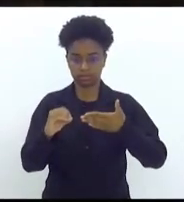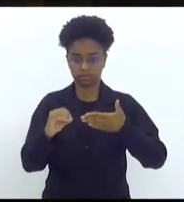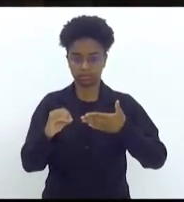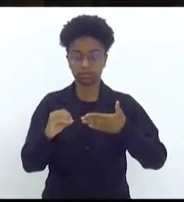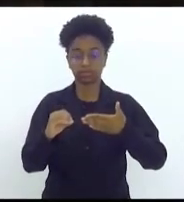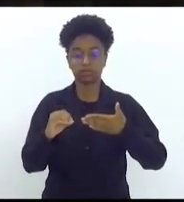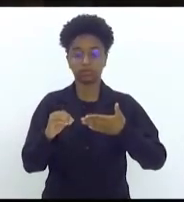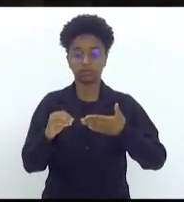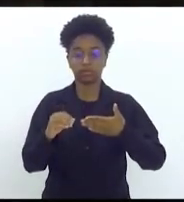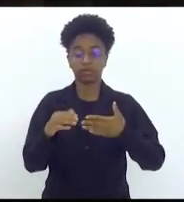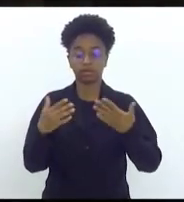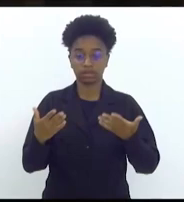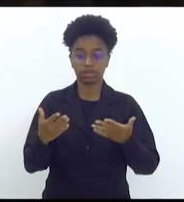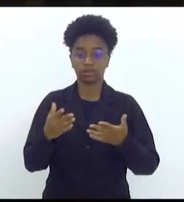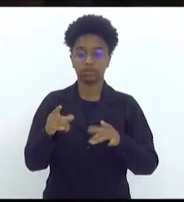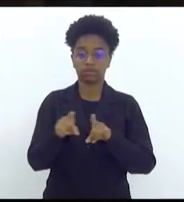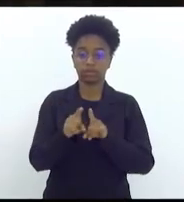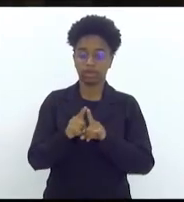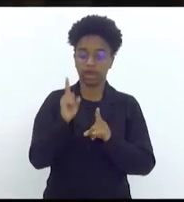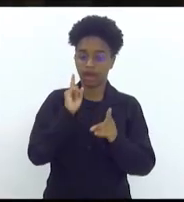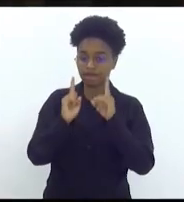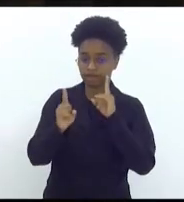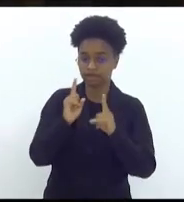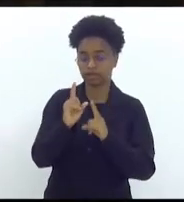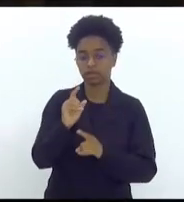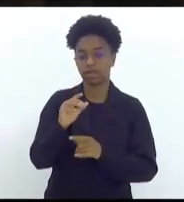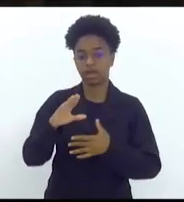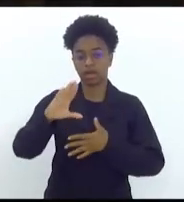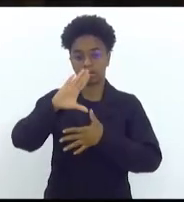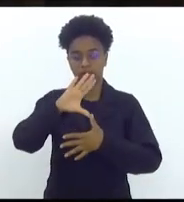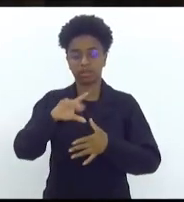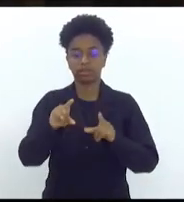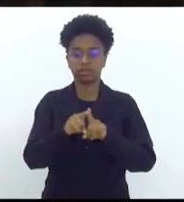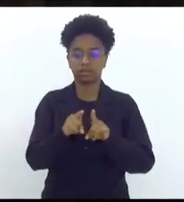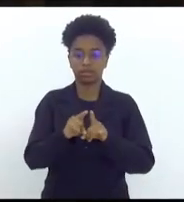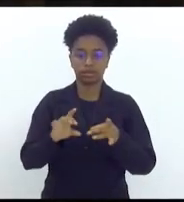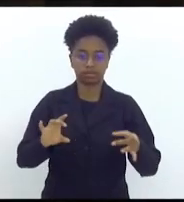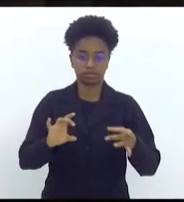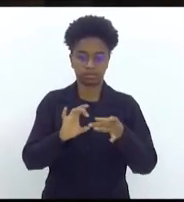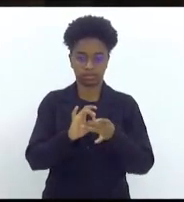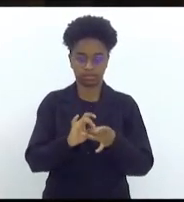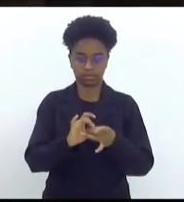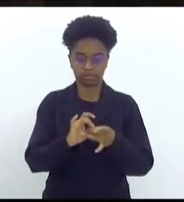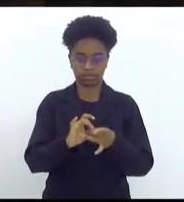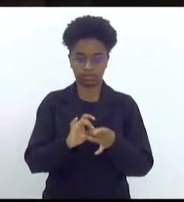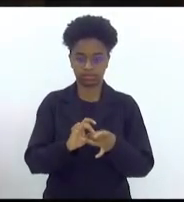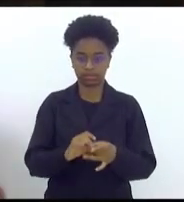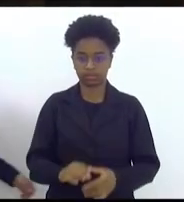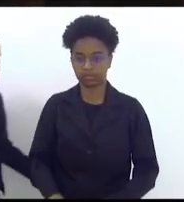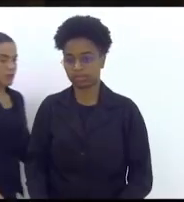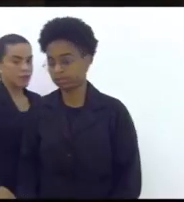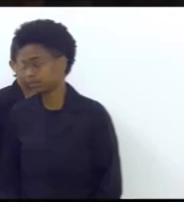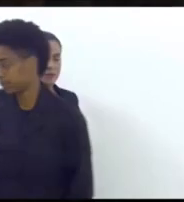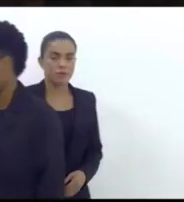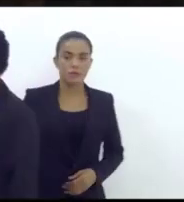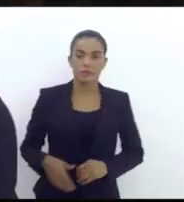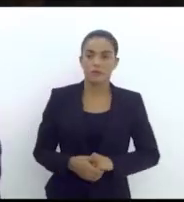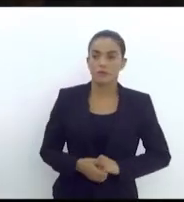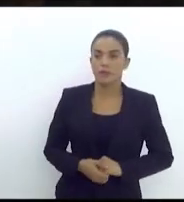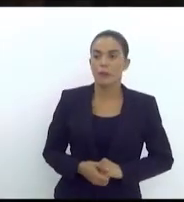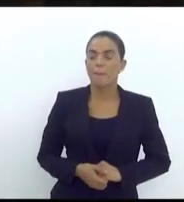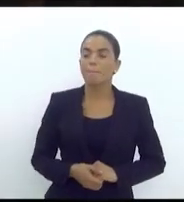e a Avenida das Américas e ter perpendiculares para fazer essa